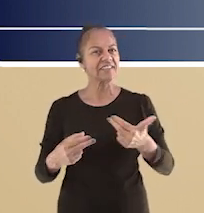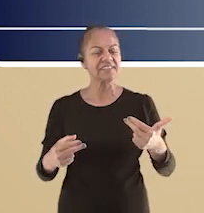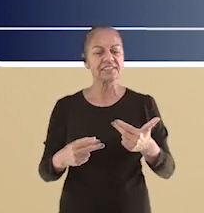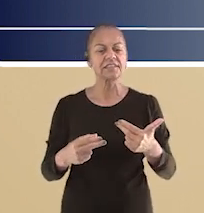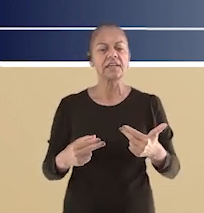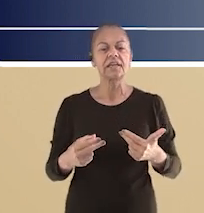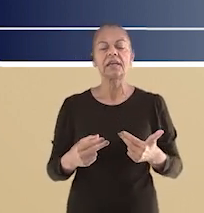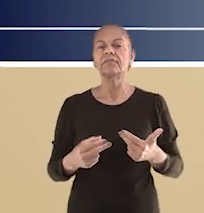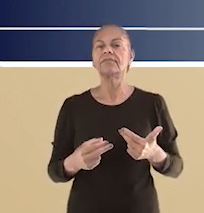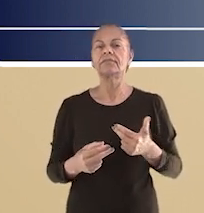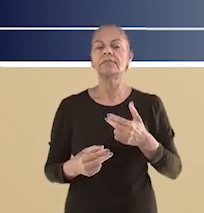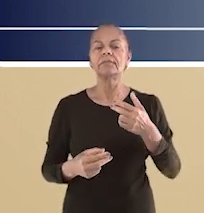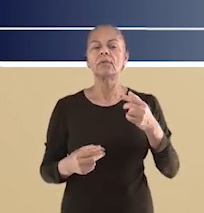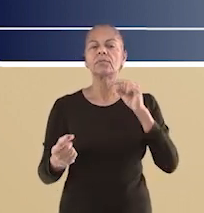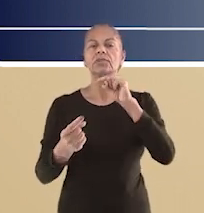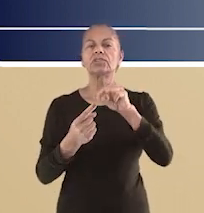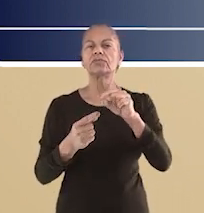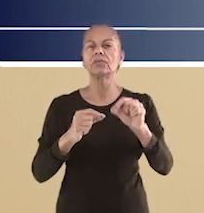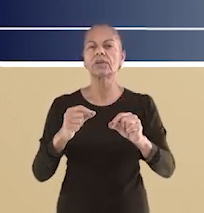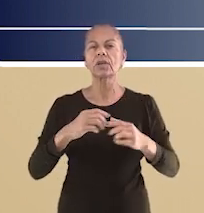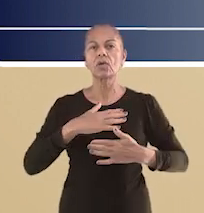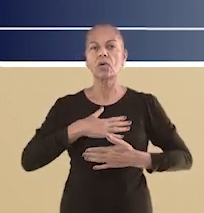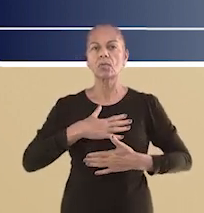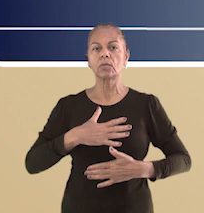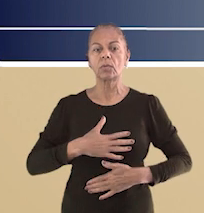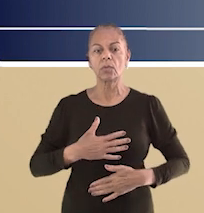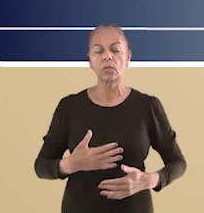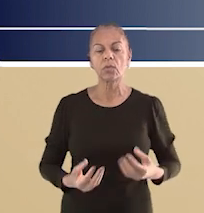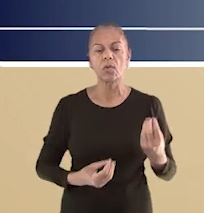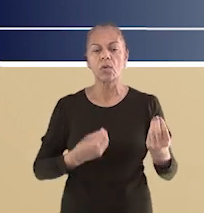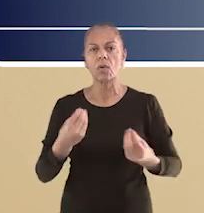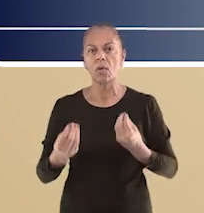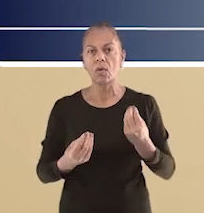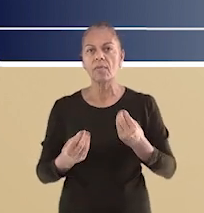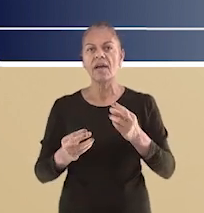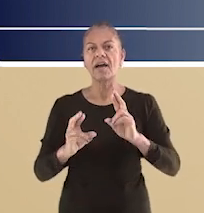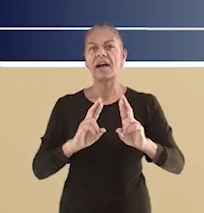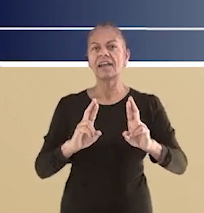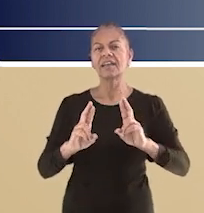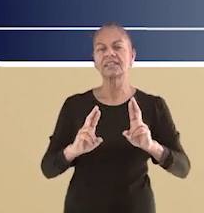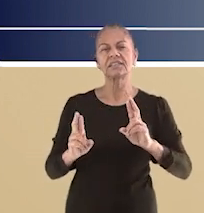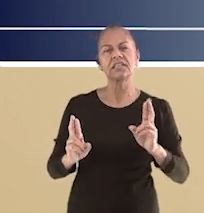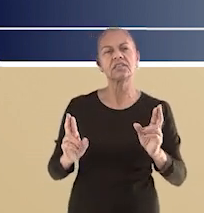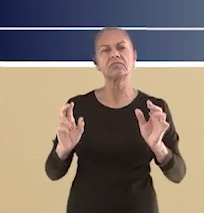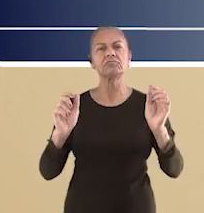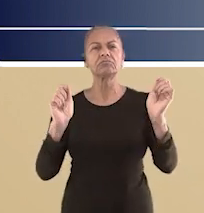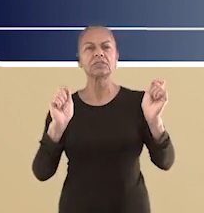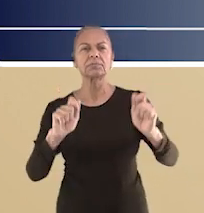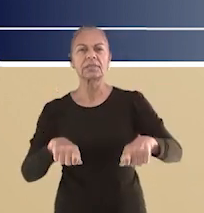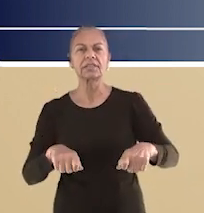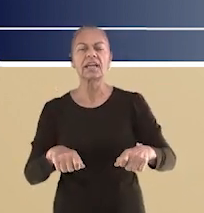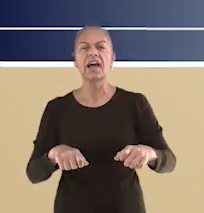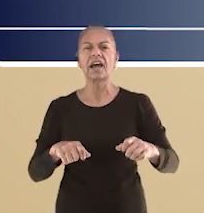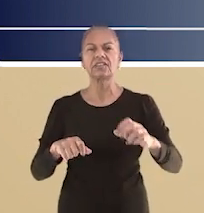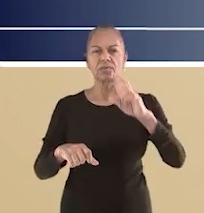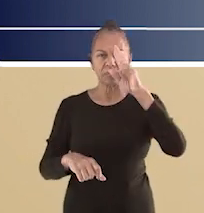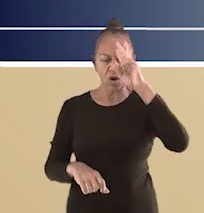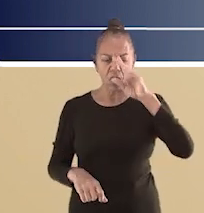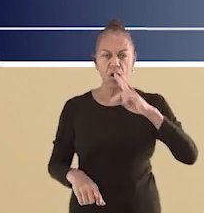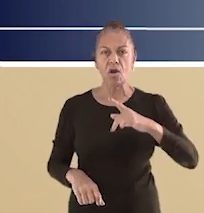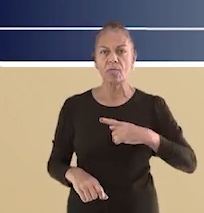humano, estabelecendo relações entre as capacidades e possibilidades individuais. E os objetivos